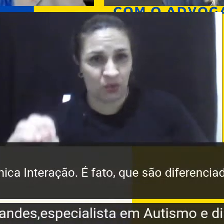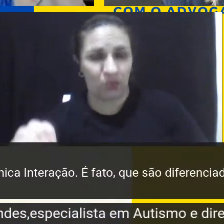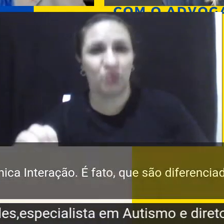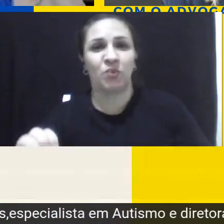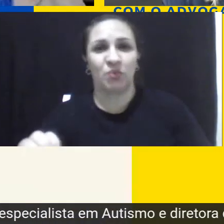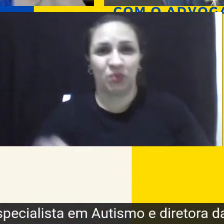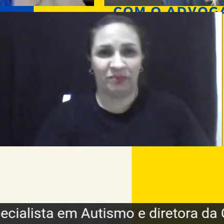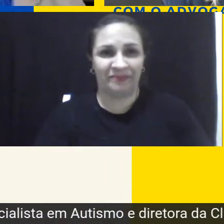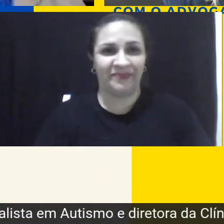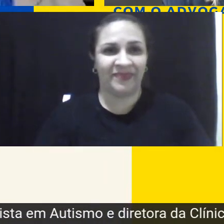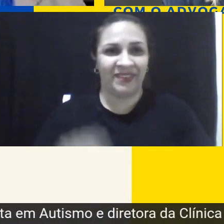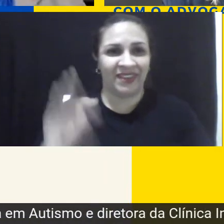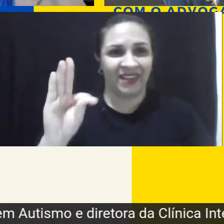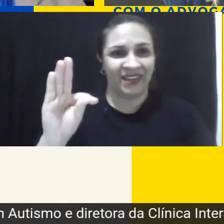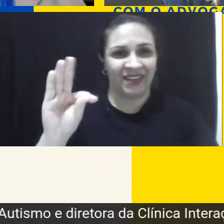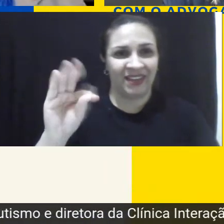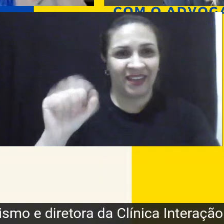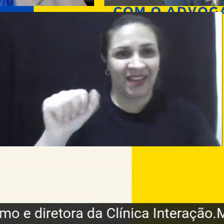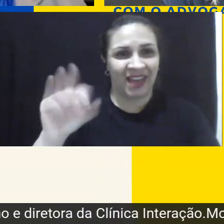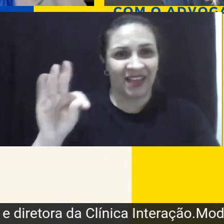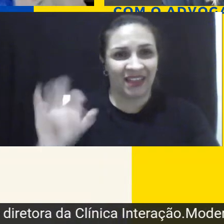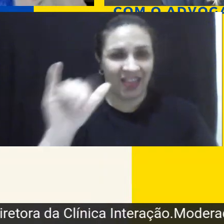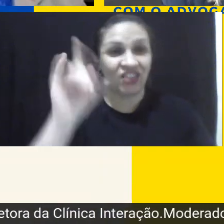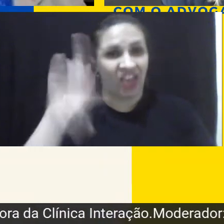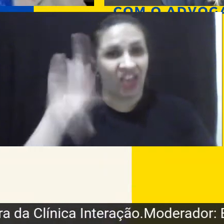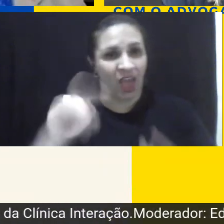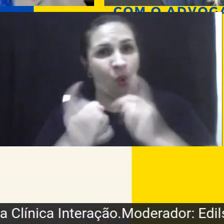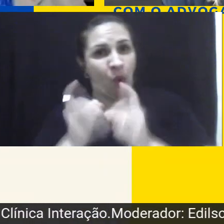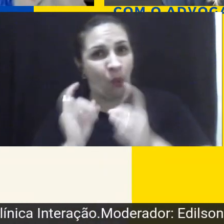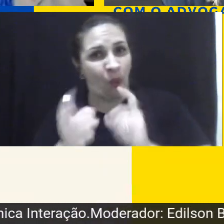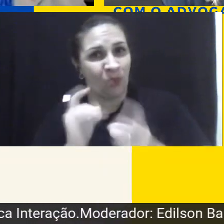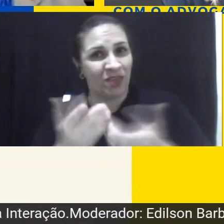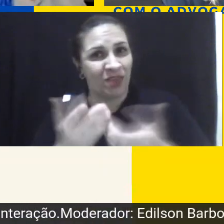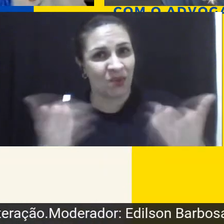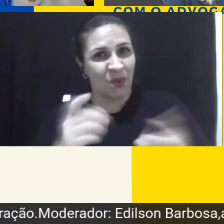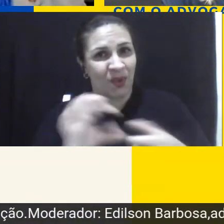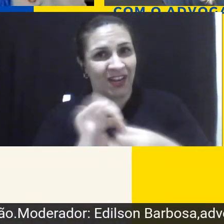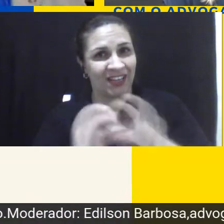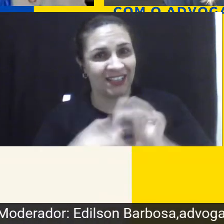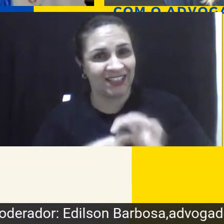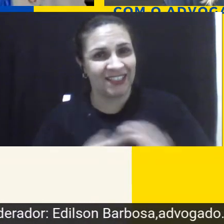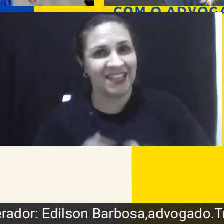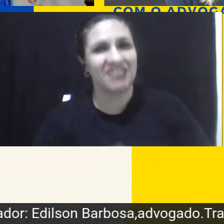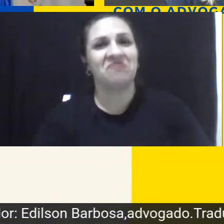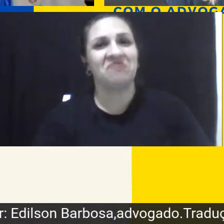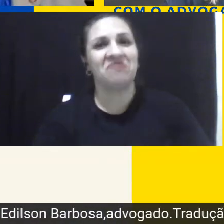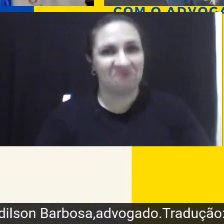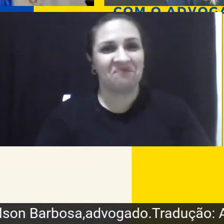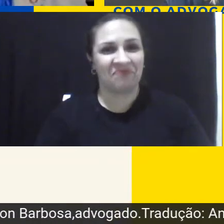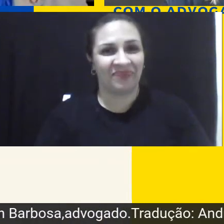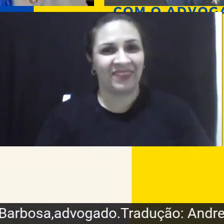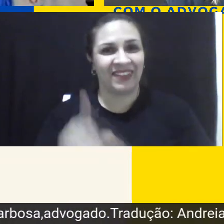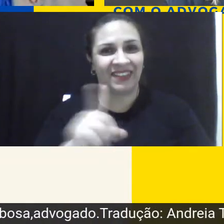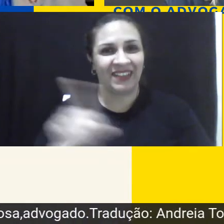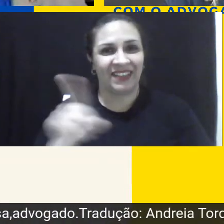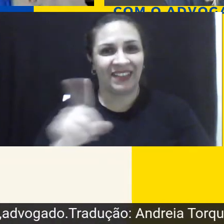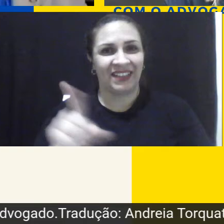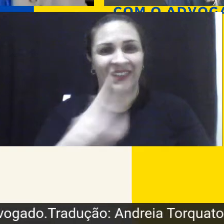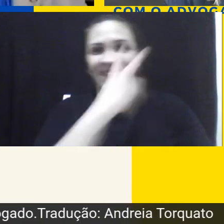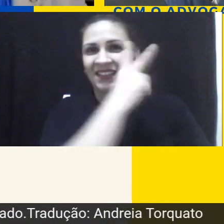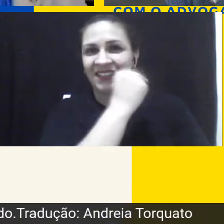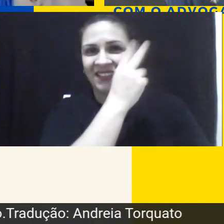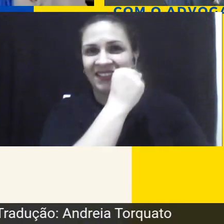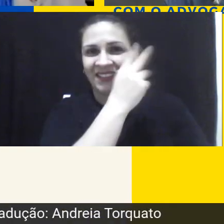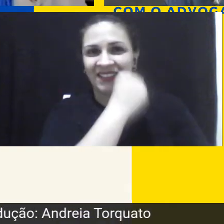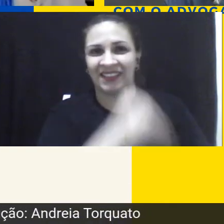coordenadora. Ah, é a Tati? De Sim, qual área? coordenadora lá da unidade de